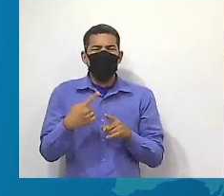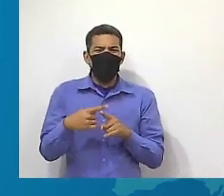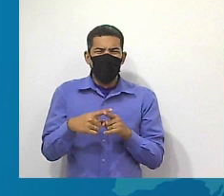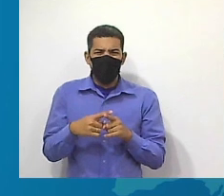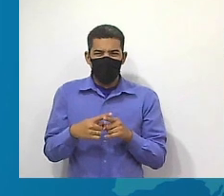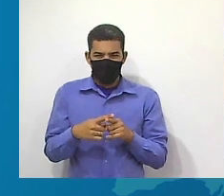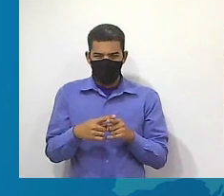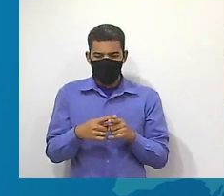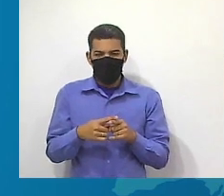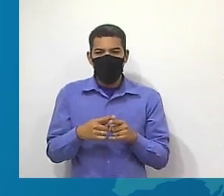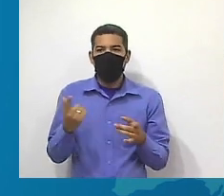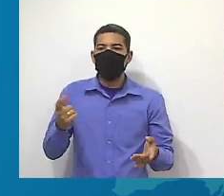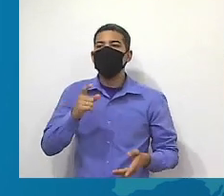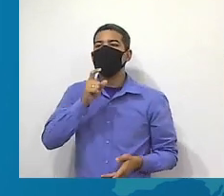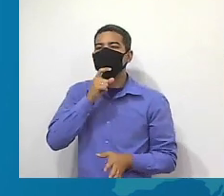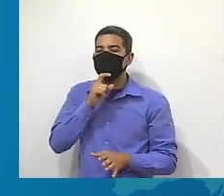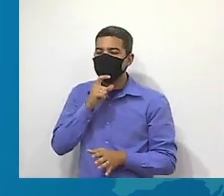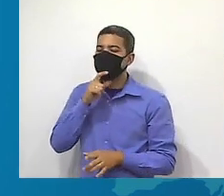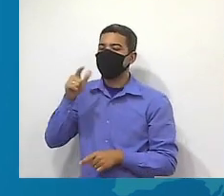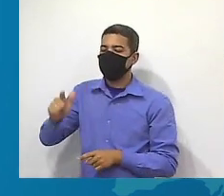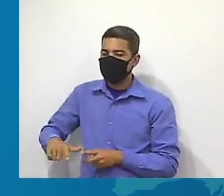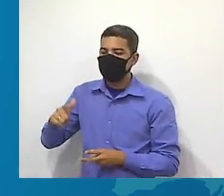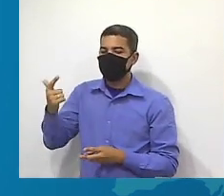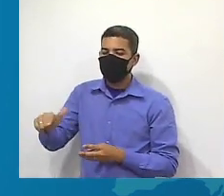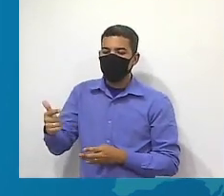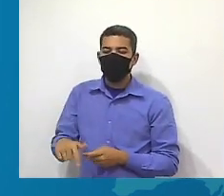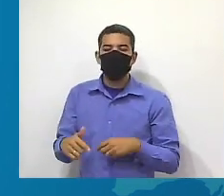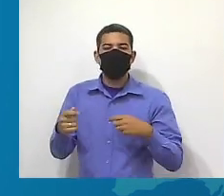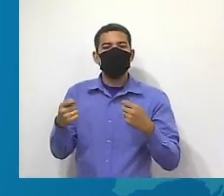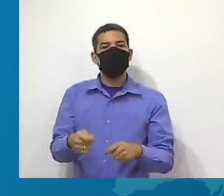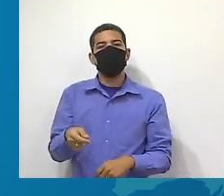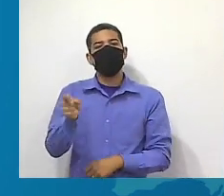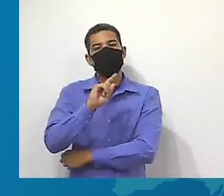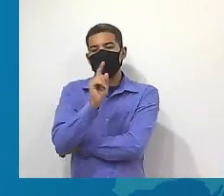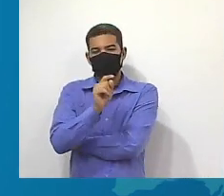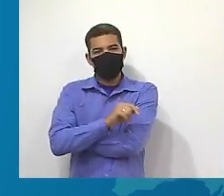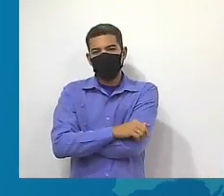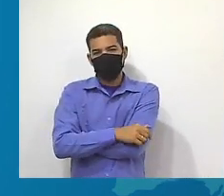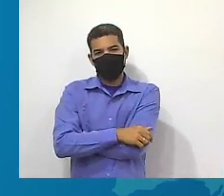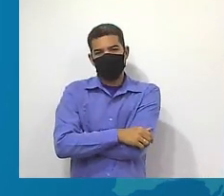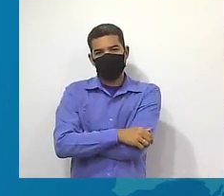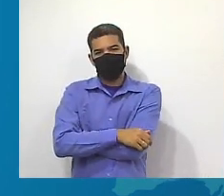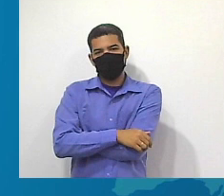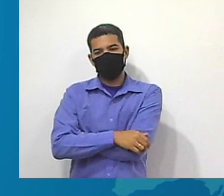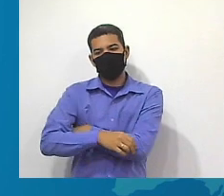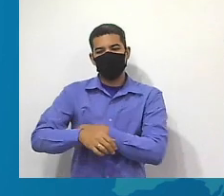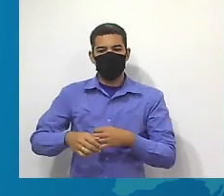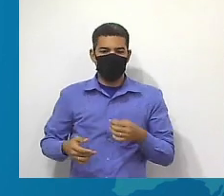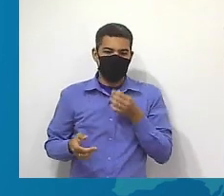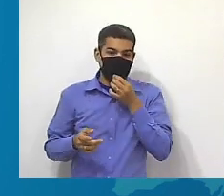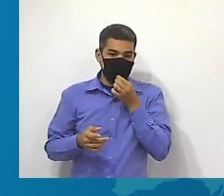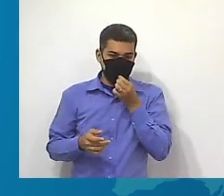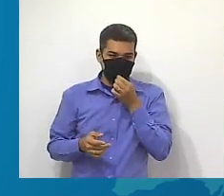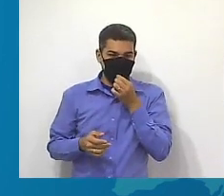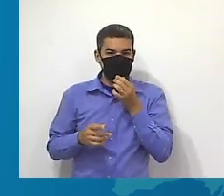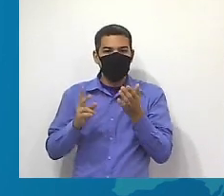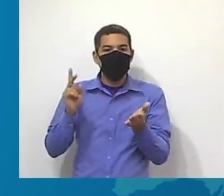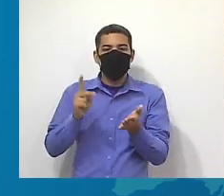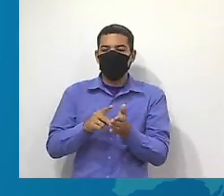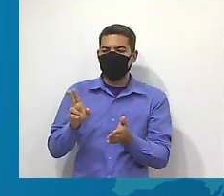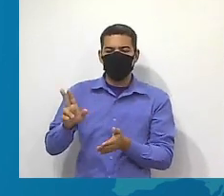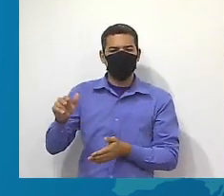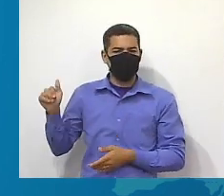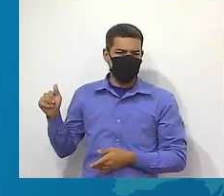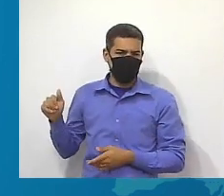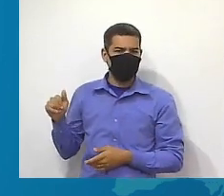não vai ter a necessidade de ficar colocando a cada jogo aquela bolsa na geladeira. Na verdade, não precisa colocar nunca.